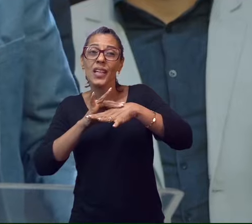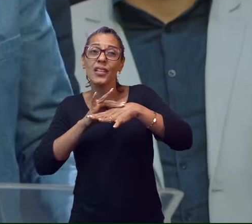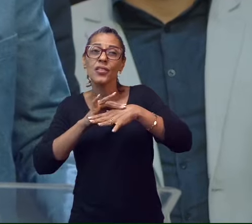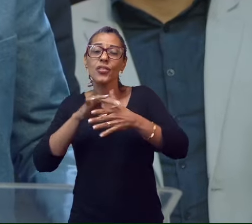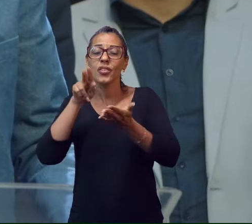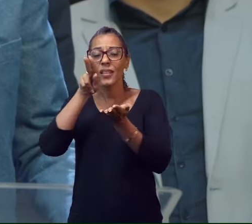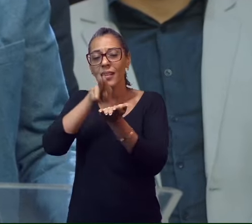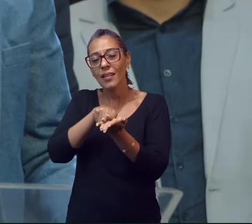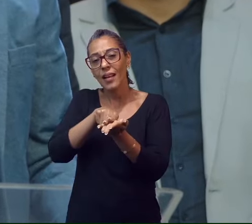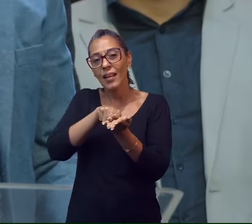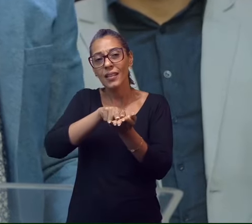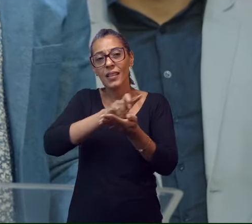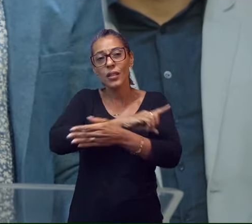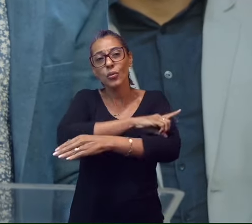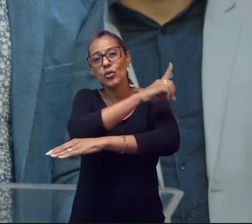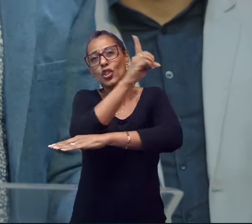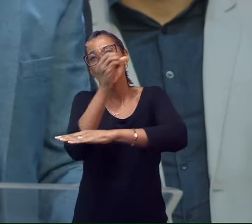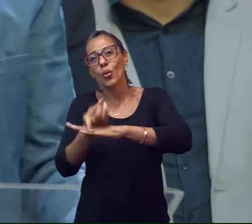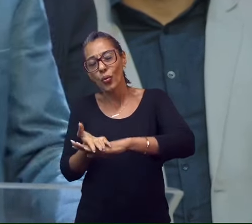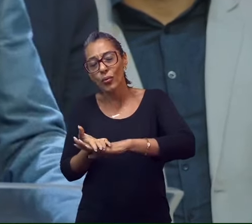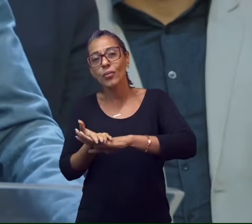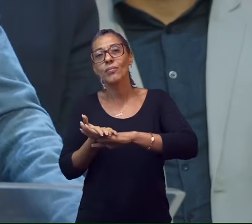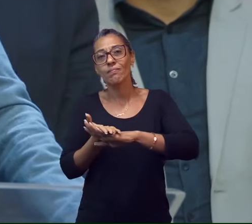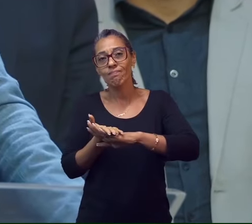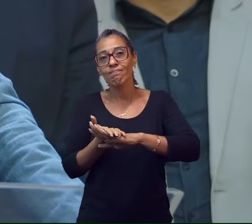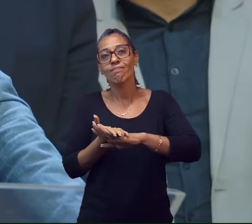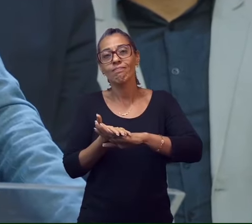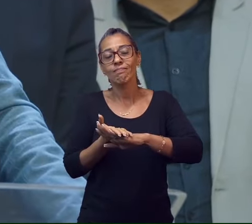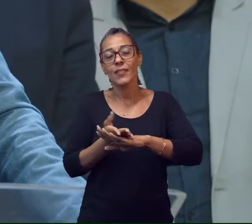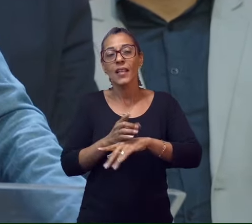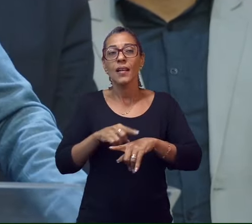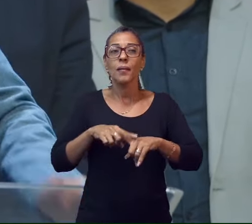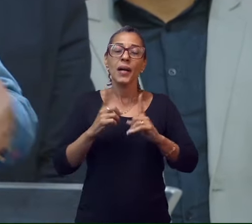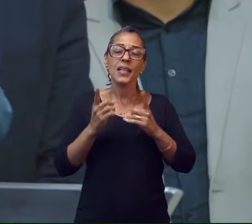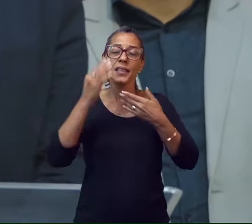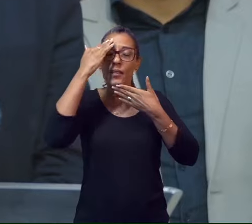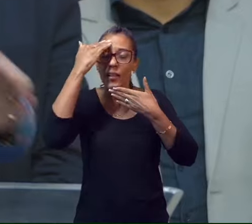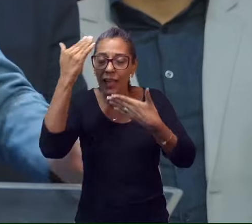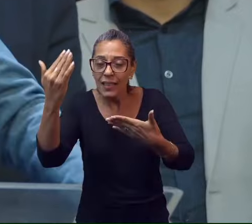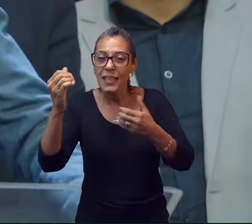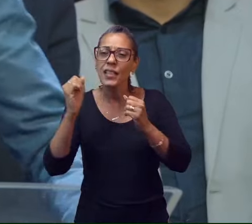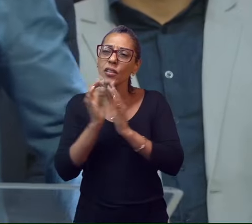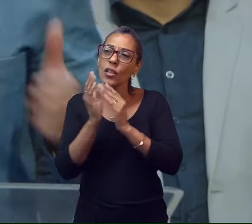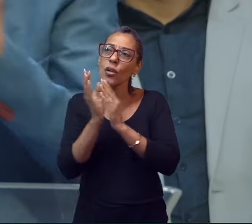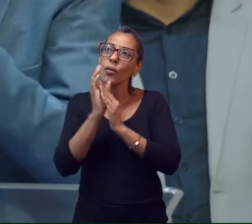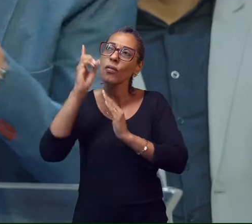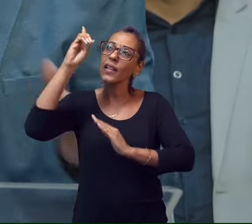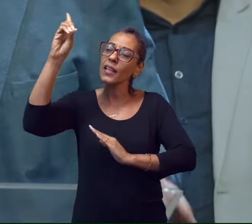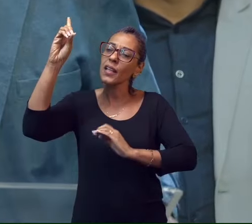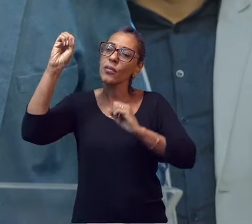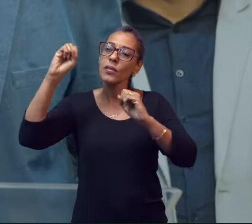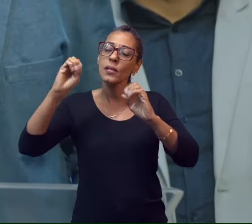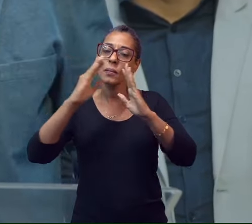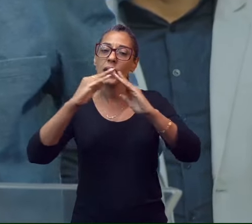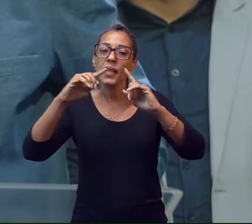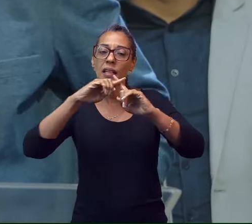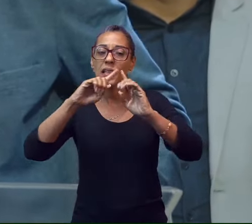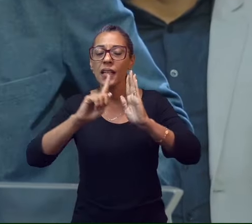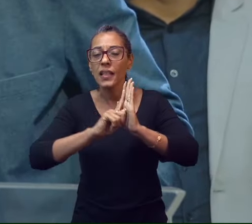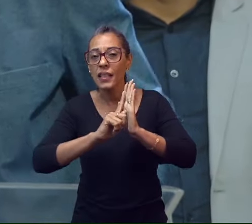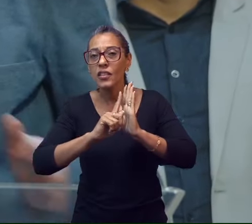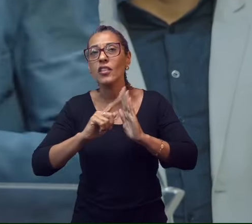inteiro então Eu louvo a Deus pela igreja Doutor Gilson sair lá do tribunal do TJ vir aqui